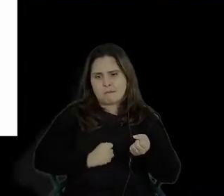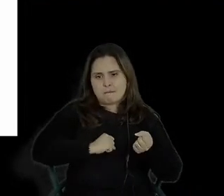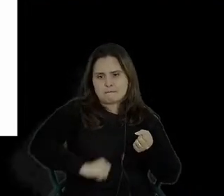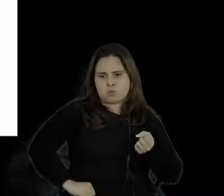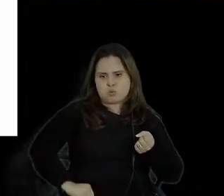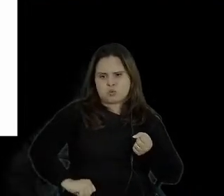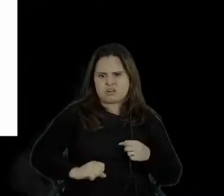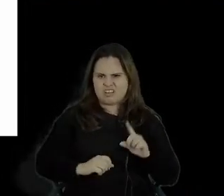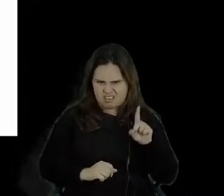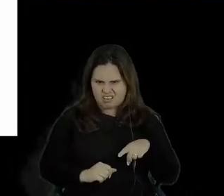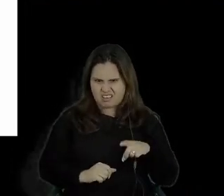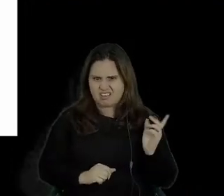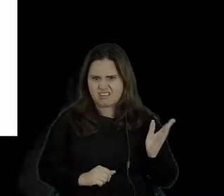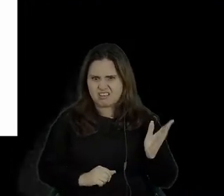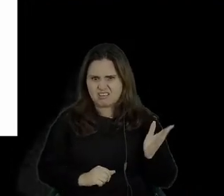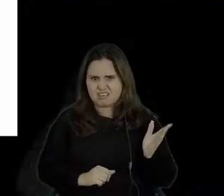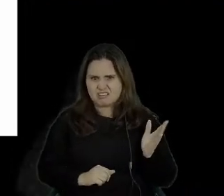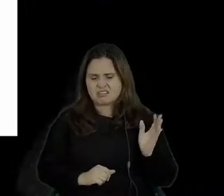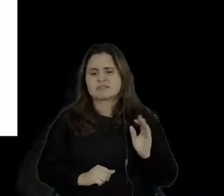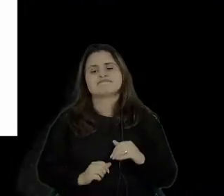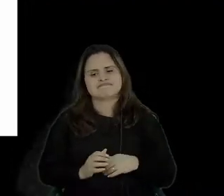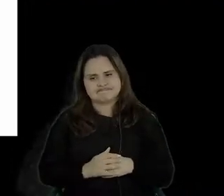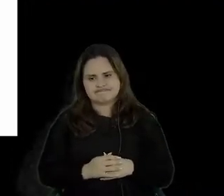Aborto? Próximo.